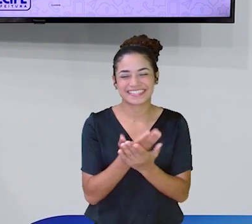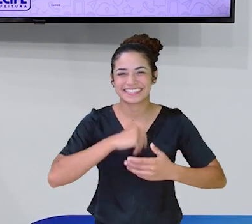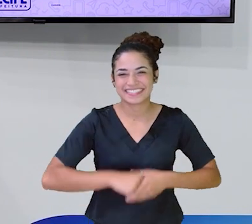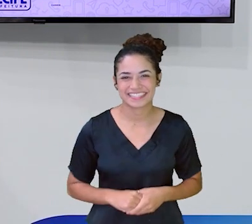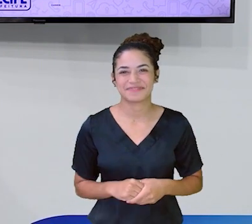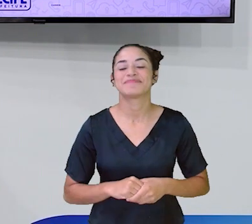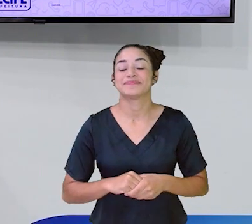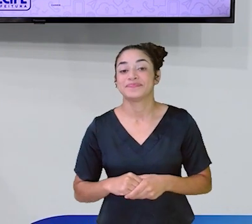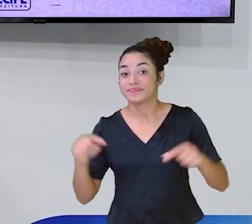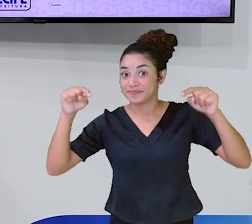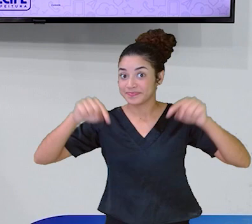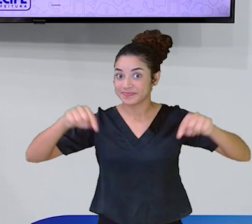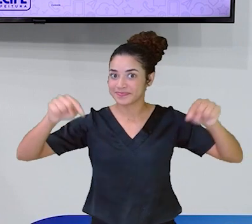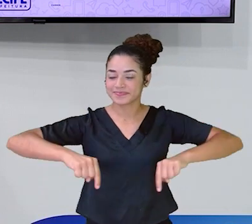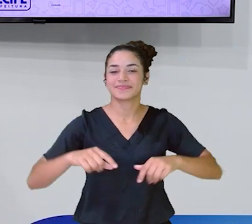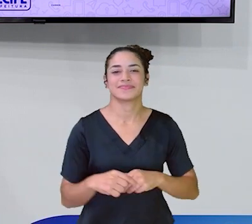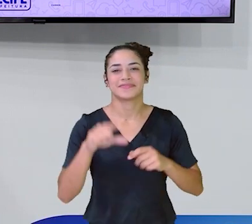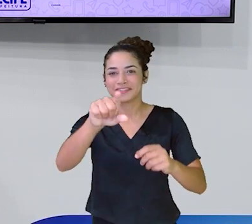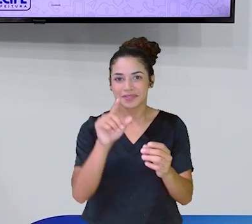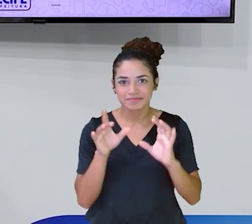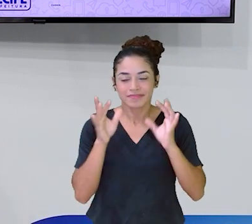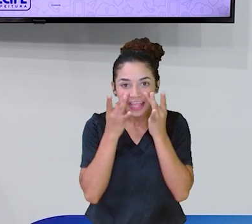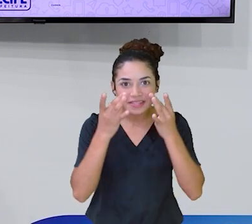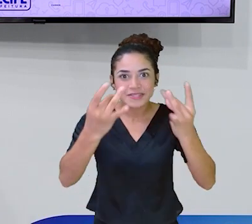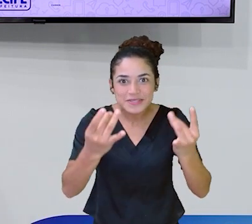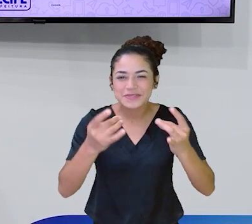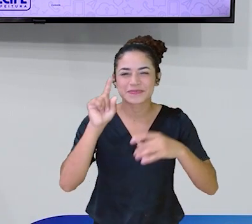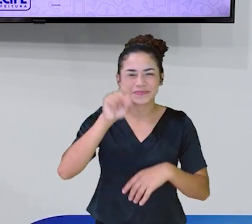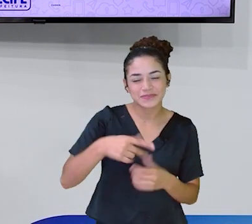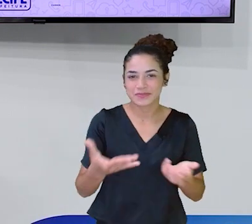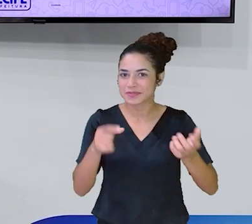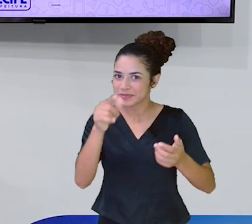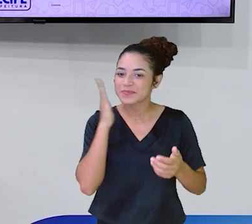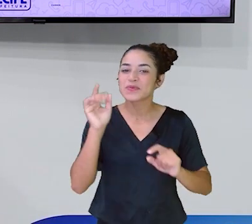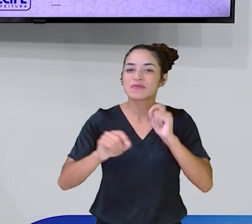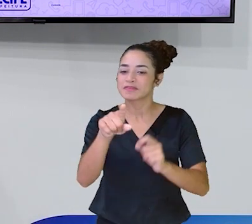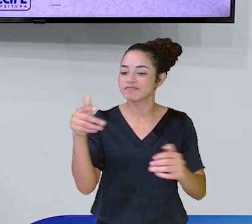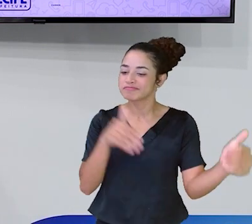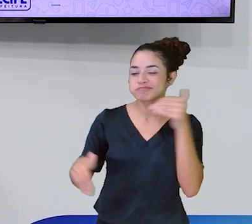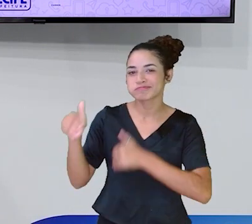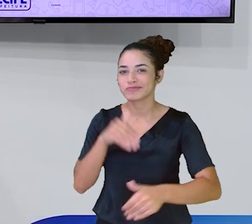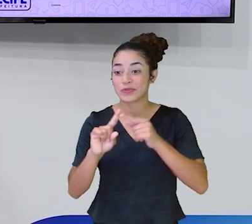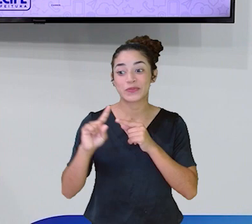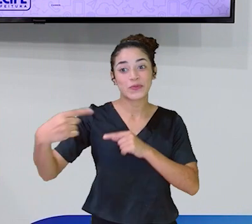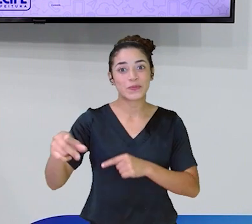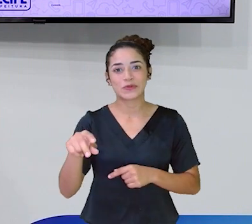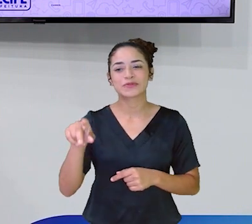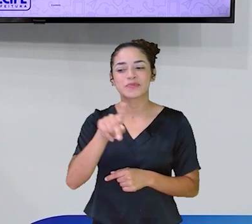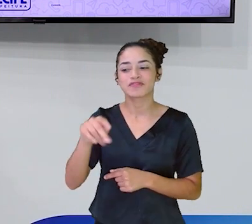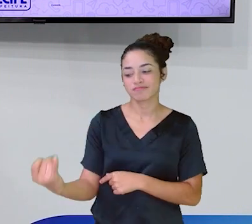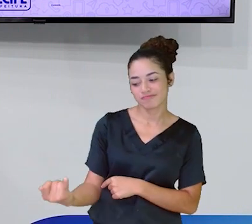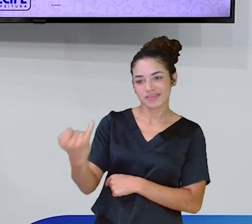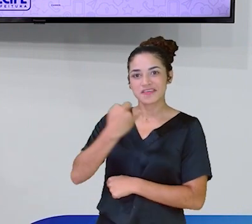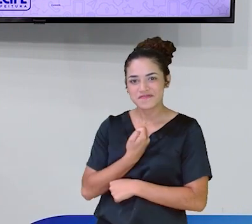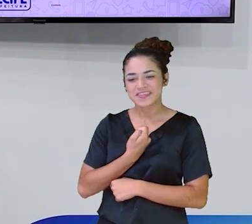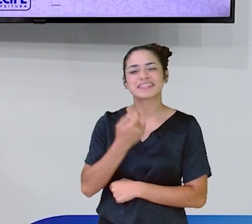nosso dia letivo aqui. Fica aí conectado, quero saber aí a participação de vocês. Já já, a professora Márcia me chama aí para saber quem